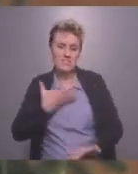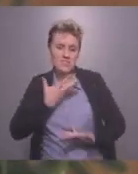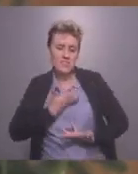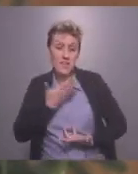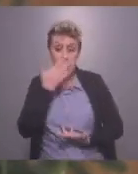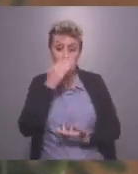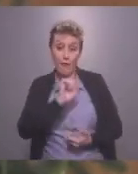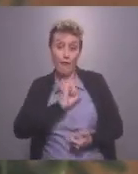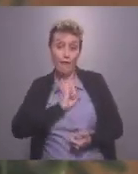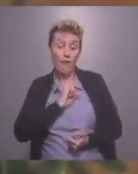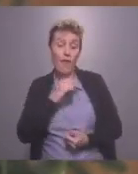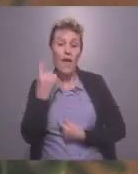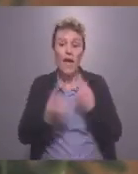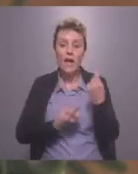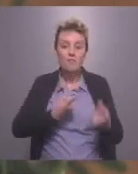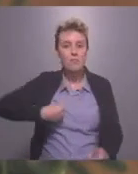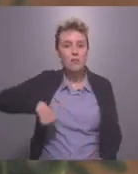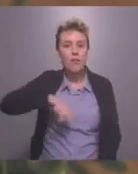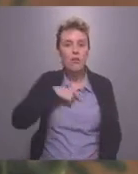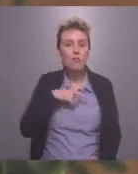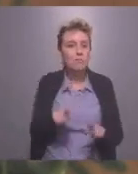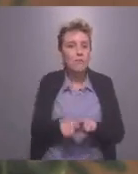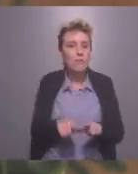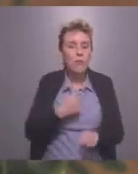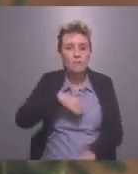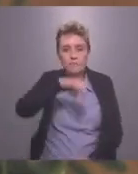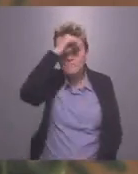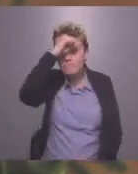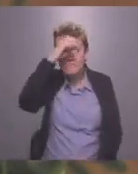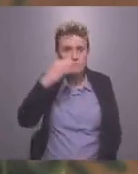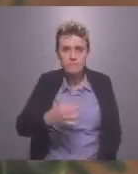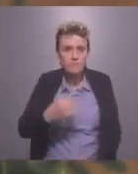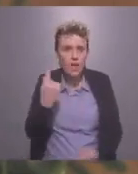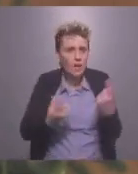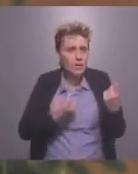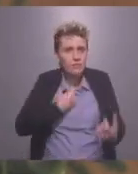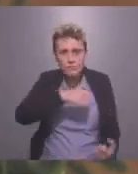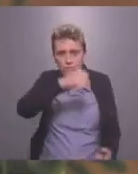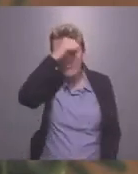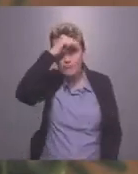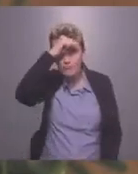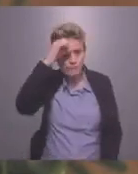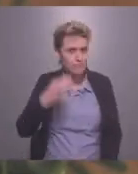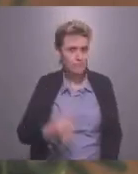nossas atitudes, sem que muitas vezes nós nos demos conta disso sequer.